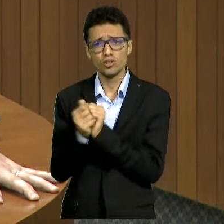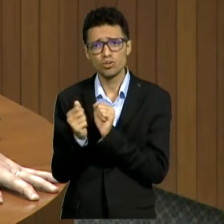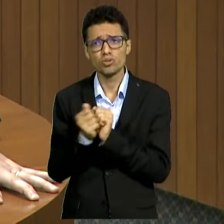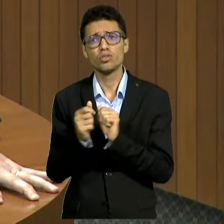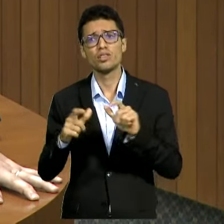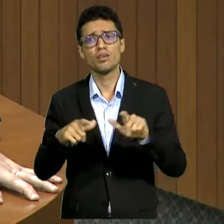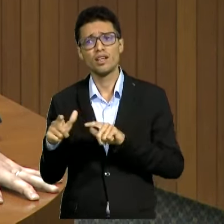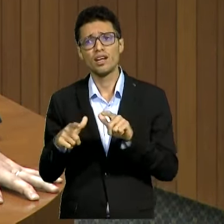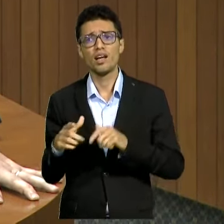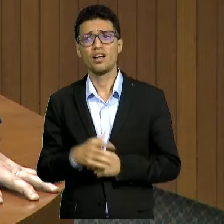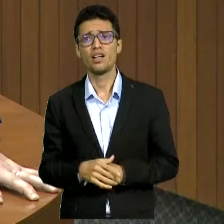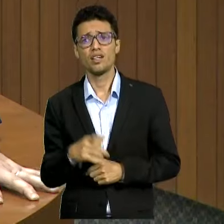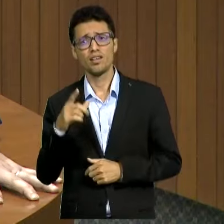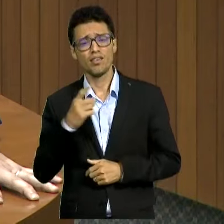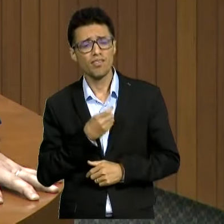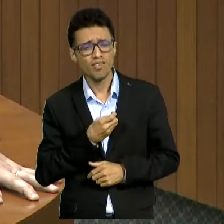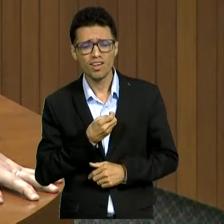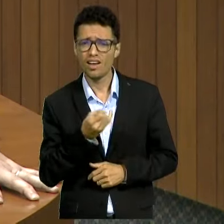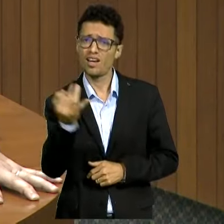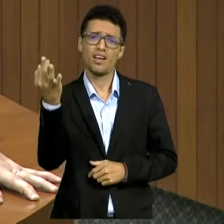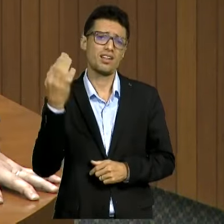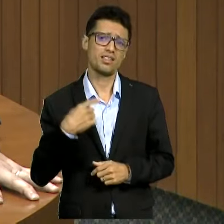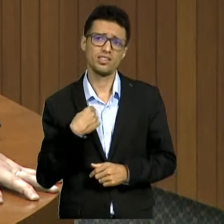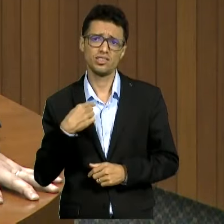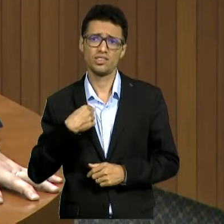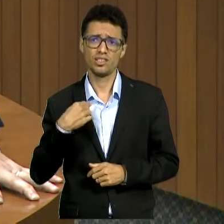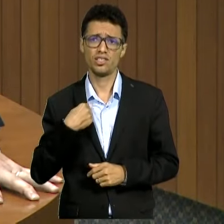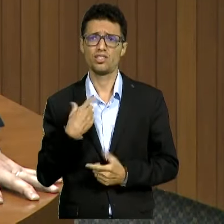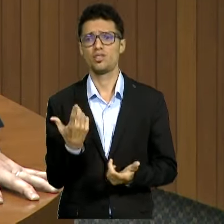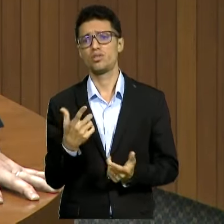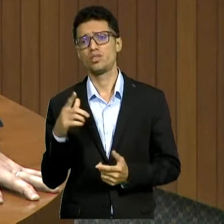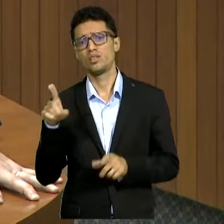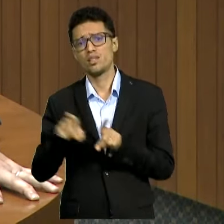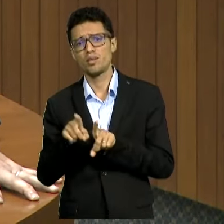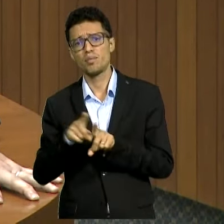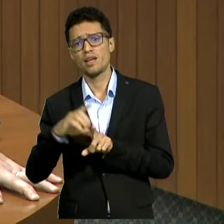não foram raras as vezes que eu, deputado Carlos Lula, o então